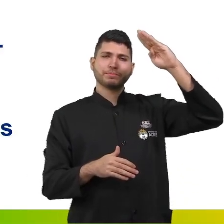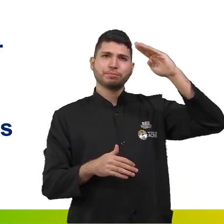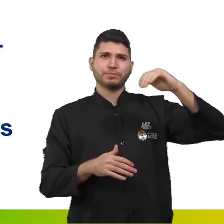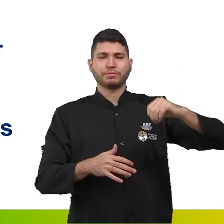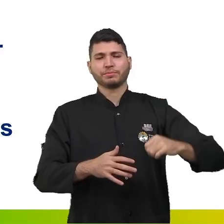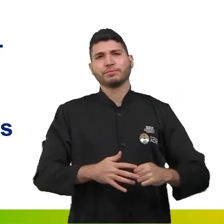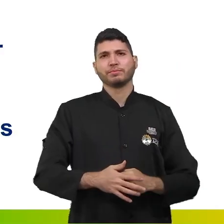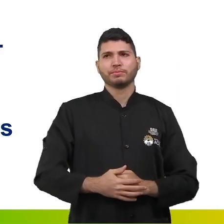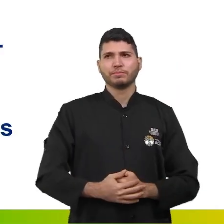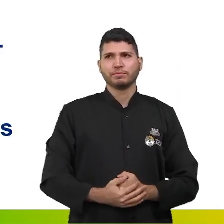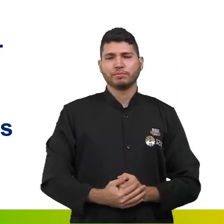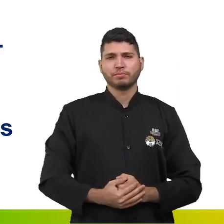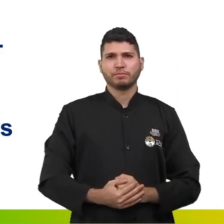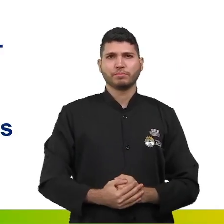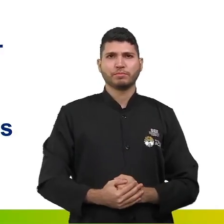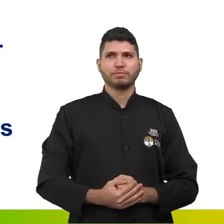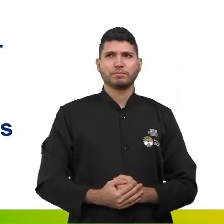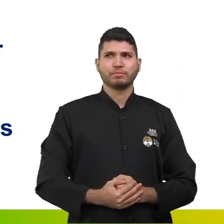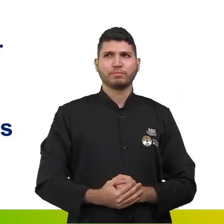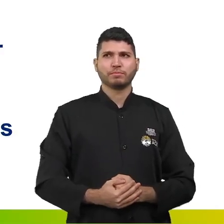ó,